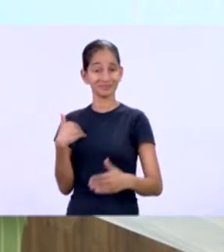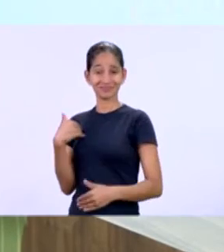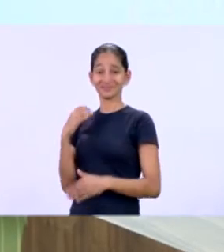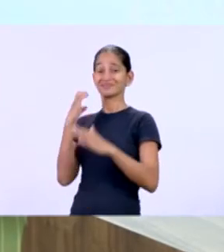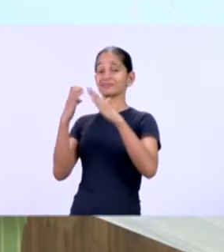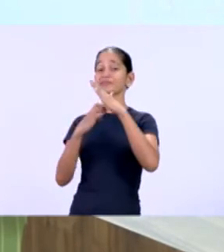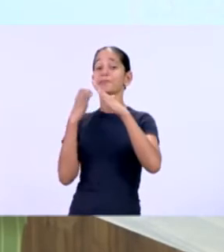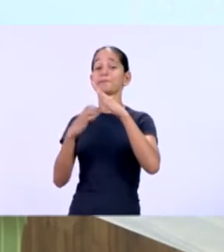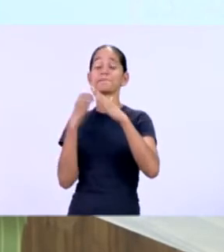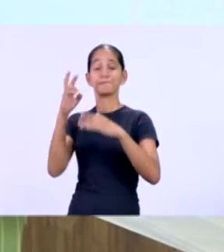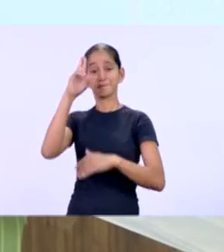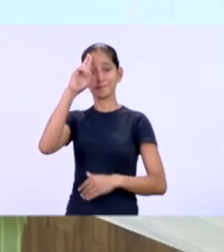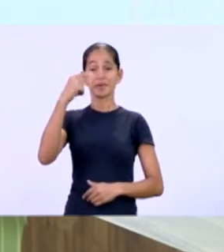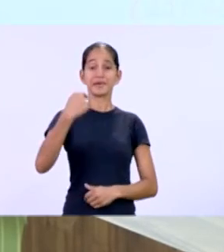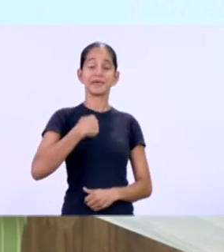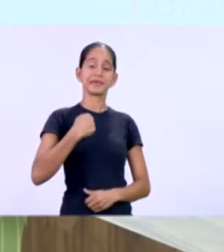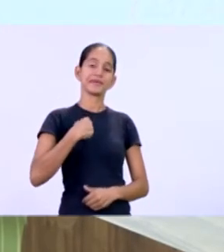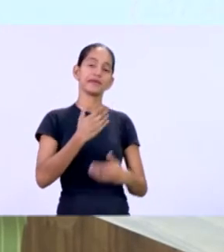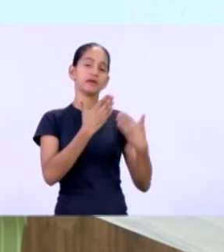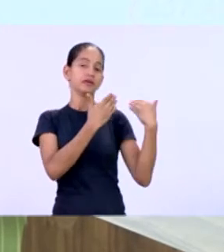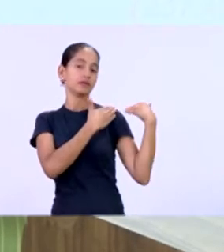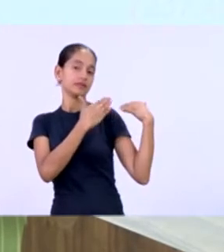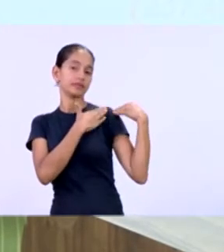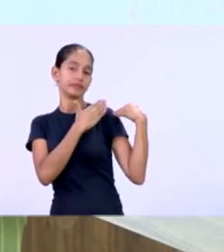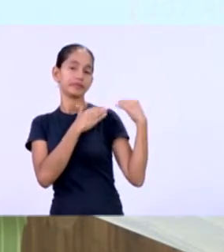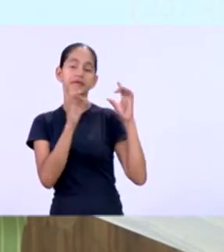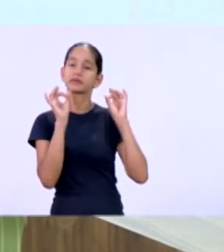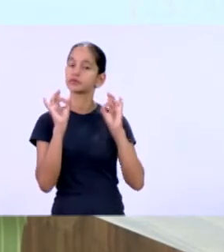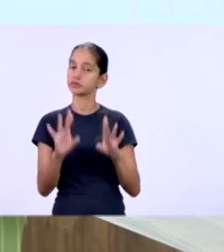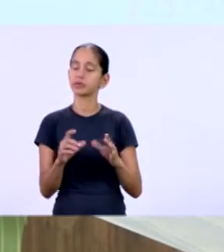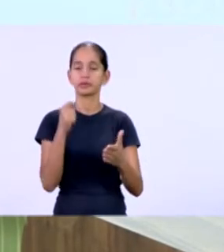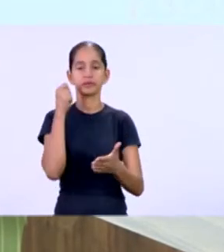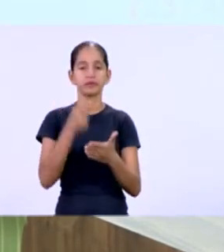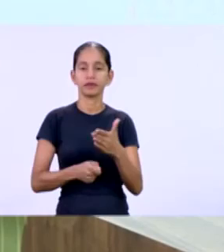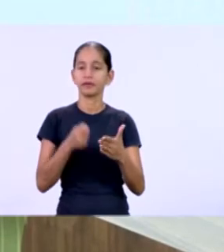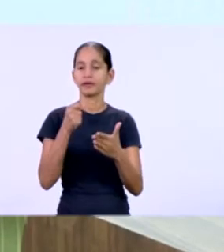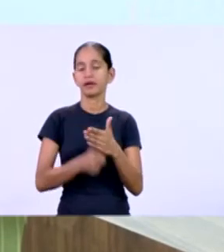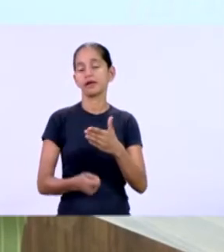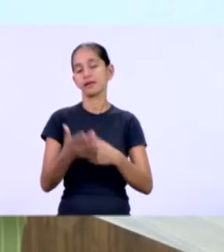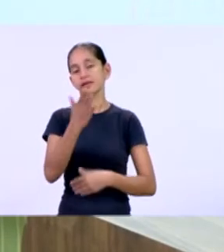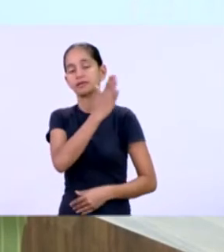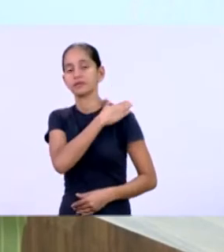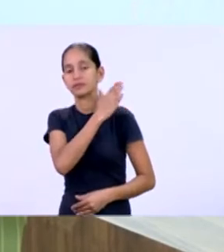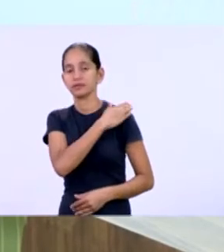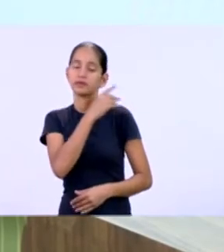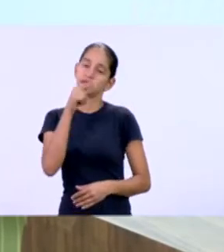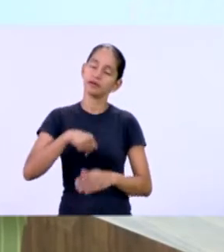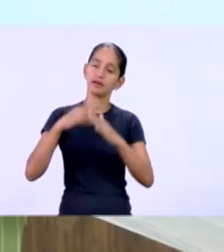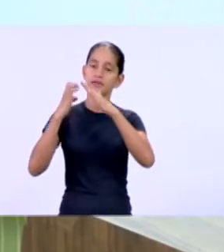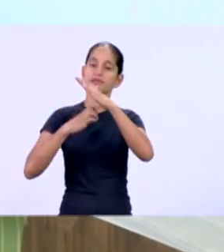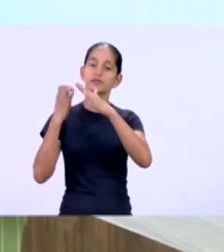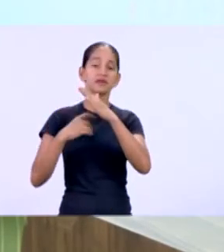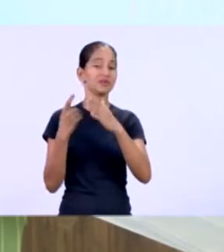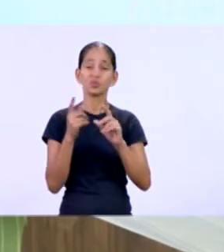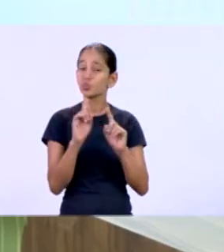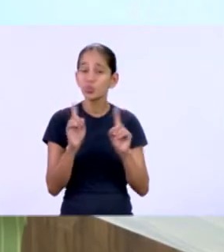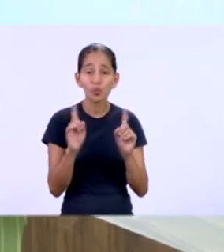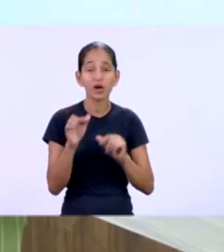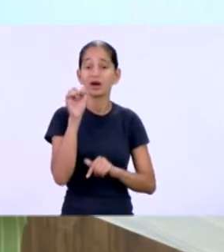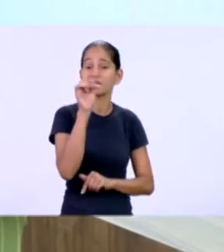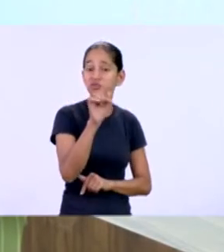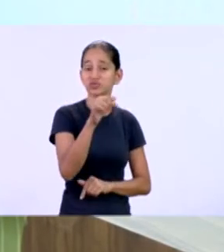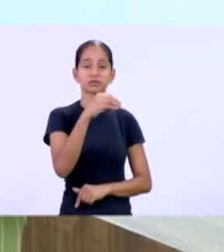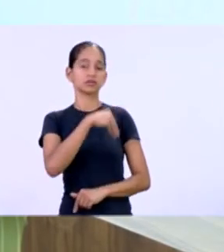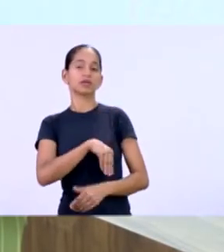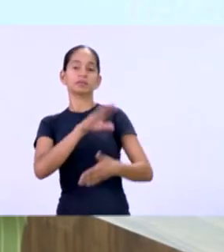que é do empregador. Responsabilidade e obrigação do empregador. Quem paga é o empregador, ele não desconta de você. Sobre o seu